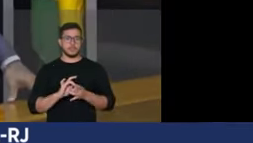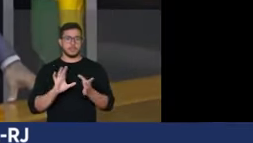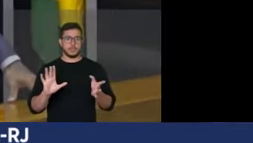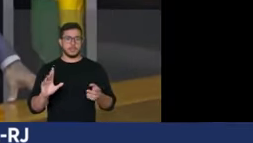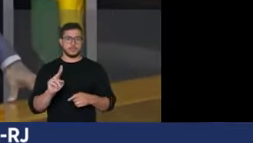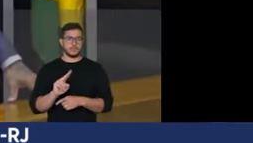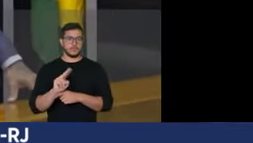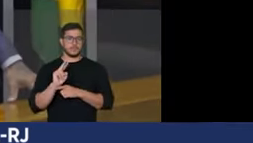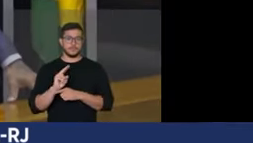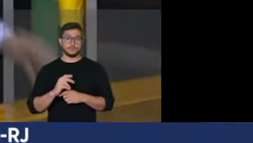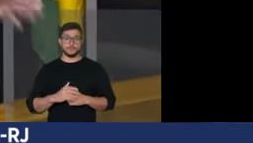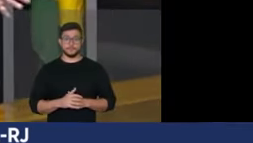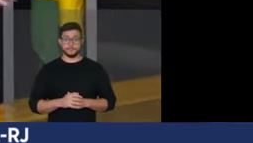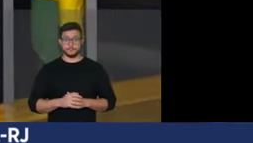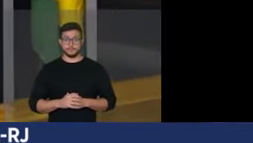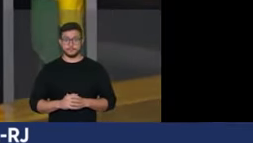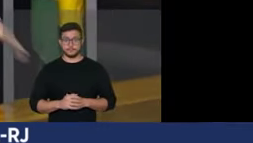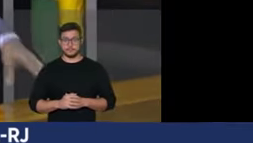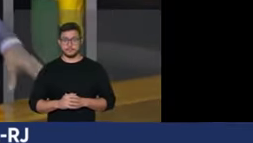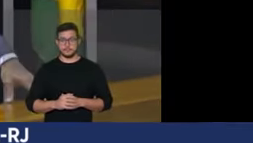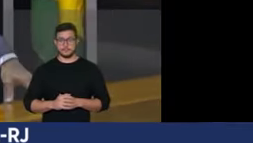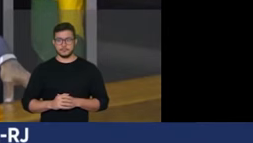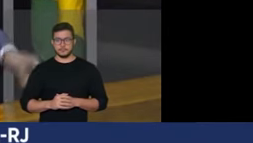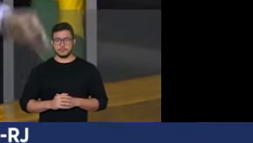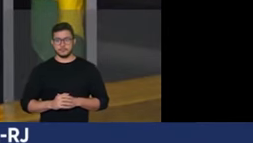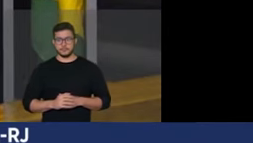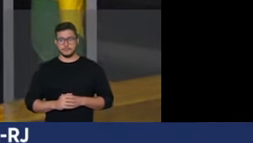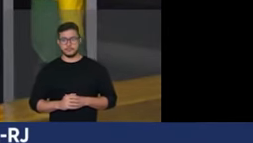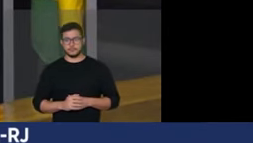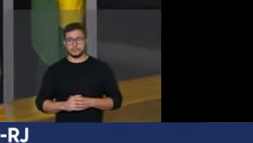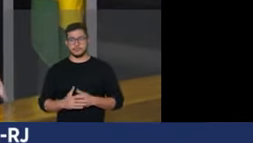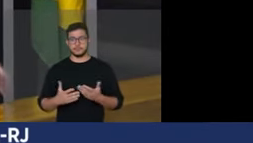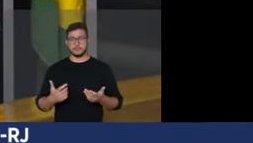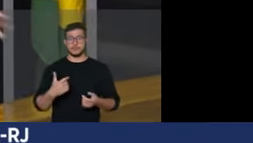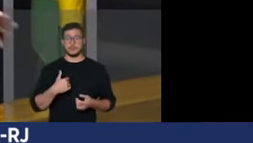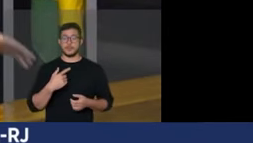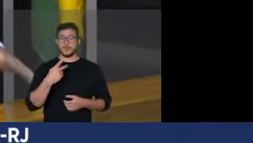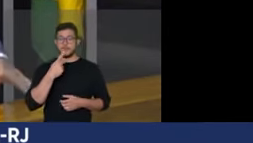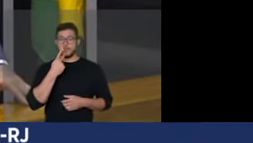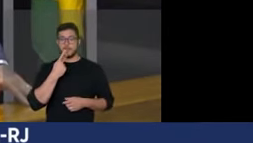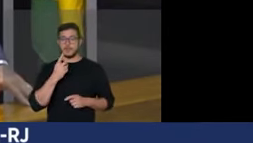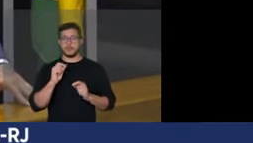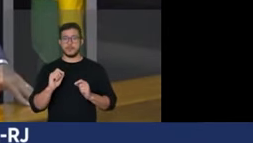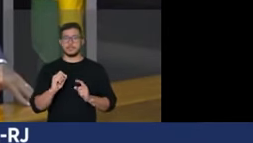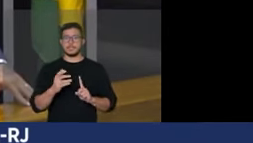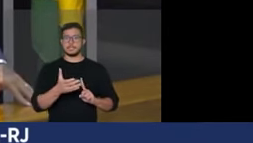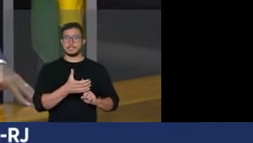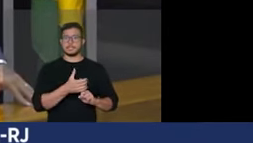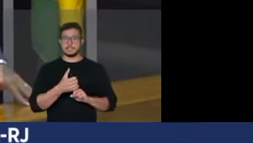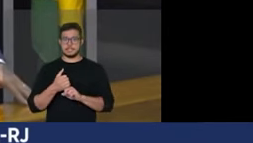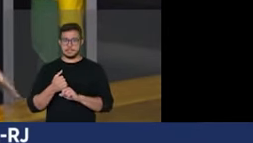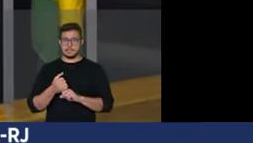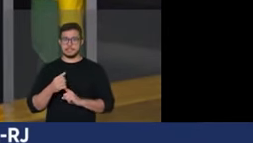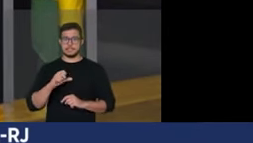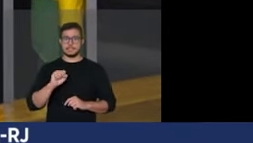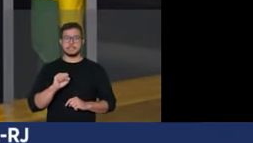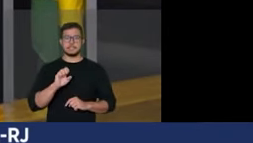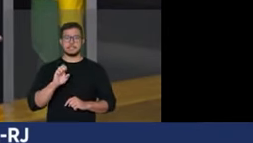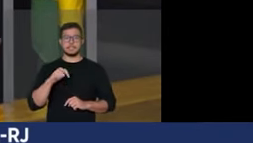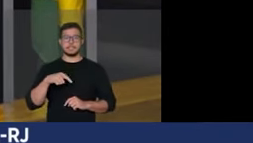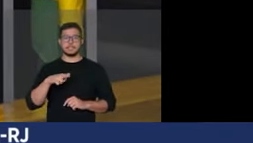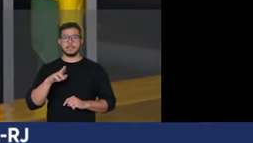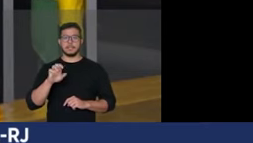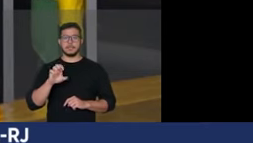bem, eu falei aqui sobre um crime que é o crime de sequestro e extorsão mediante sequestro, que é um